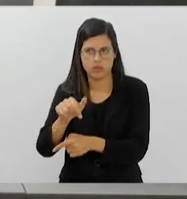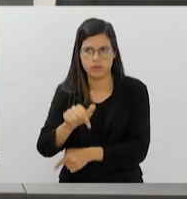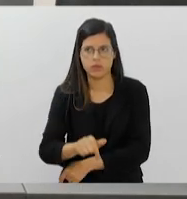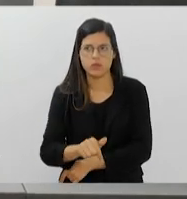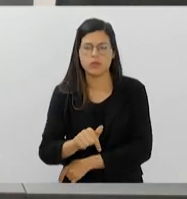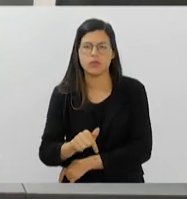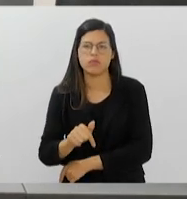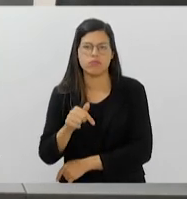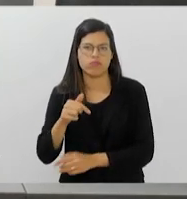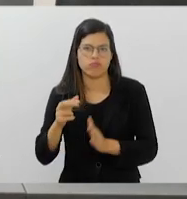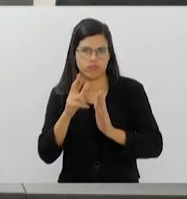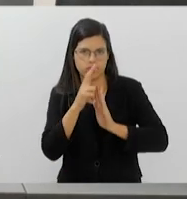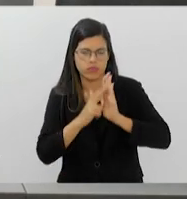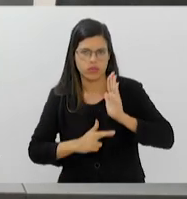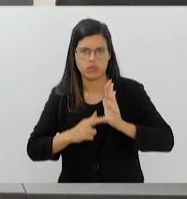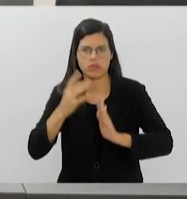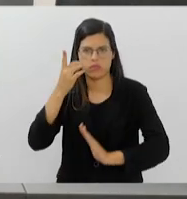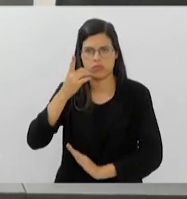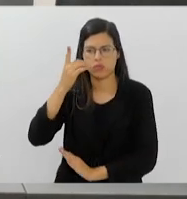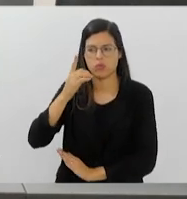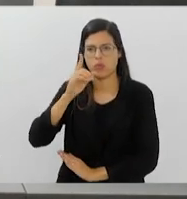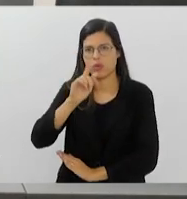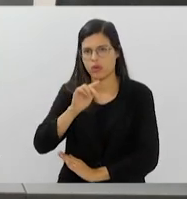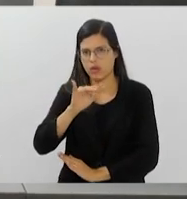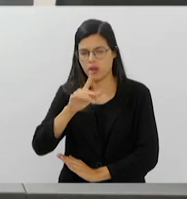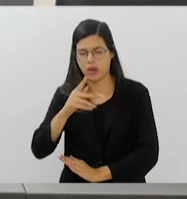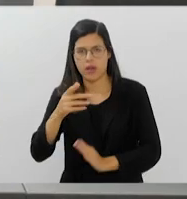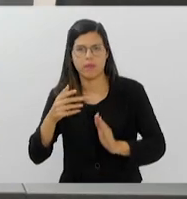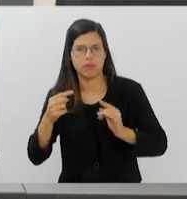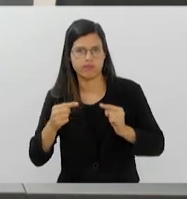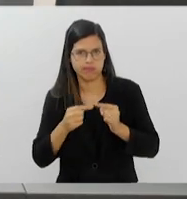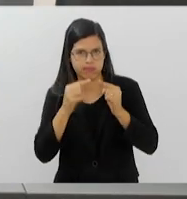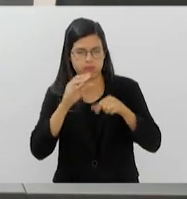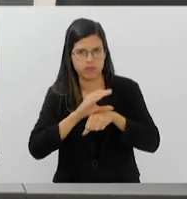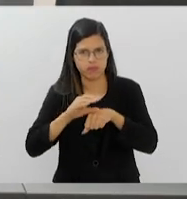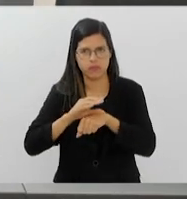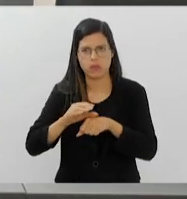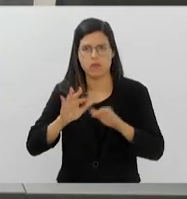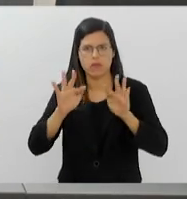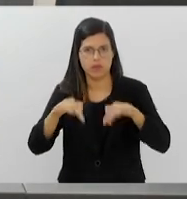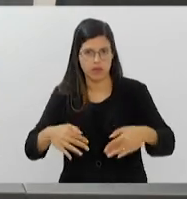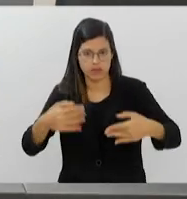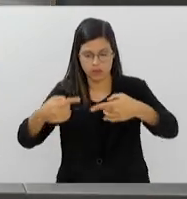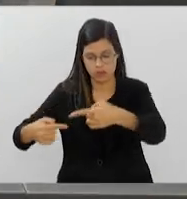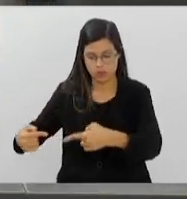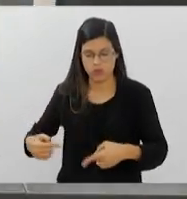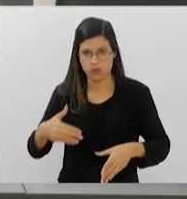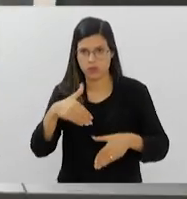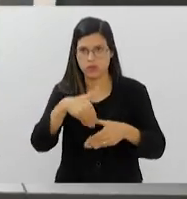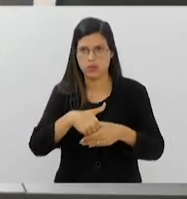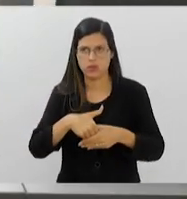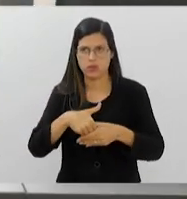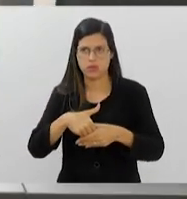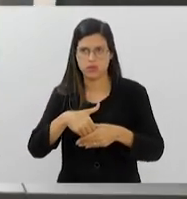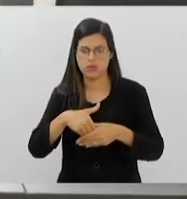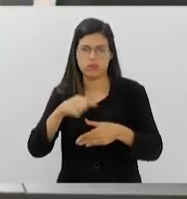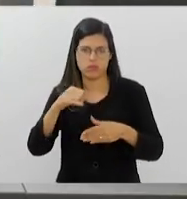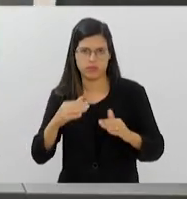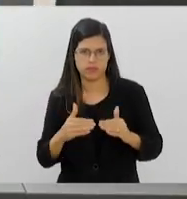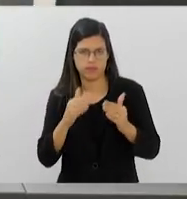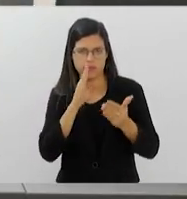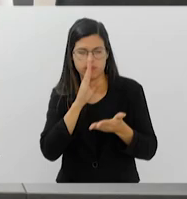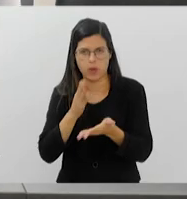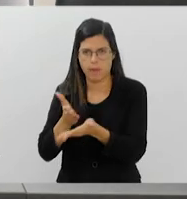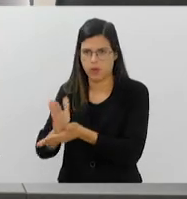pela constitucionalidade. Em discussão. Não havendo quem queira discutir, encerrada a discussão, em votação. Senhores que aprovam, permaneçam